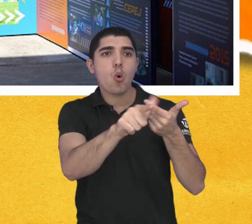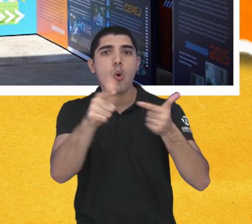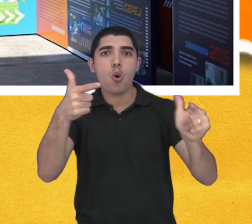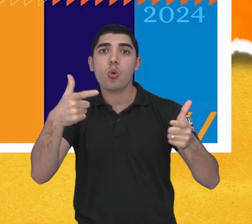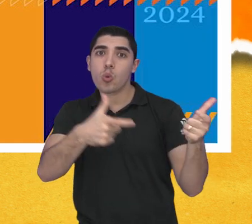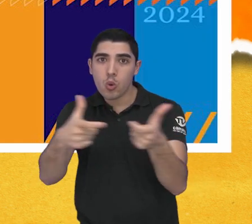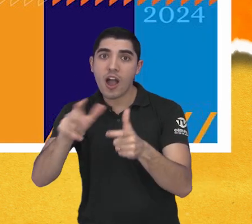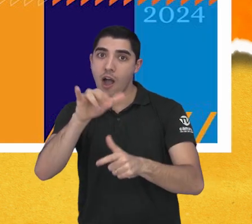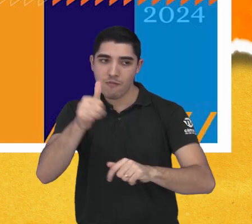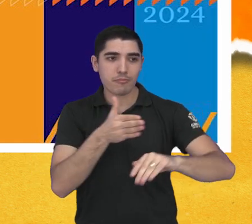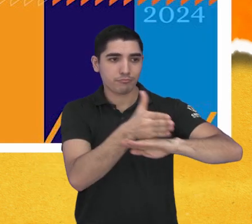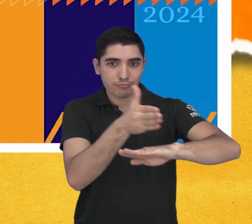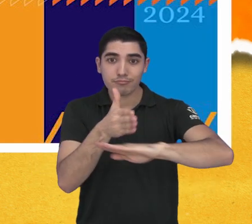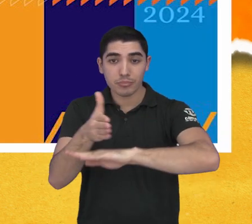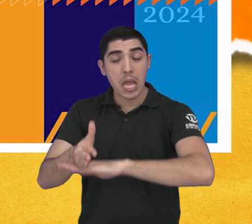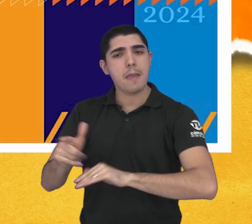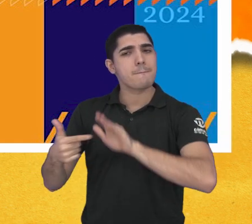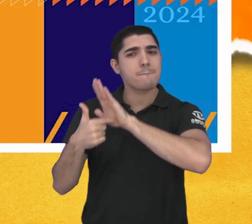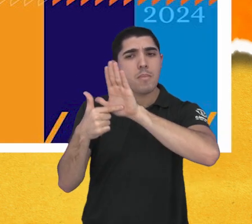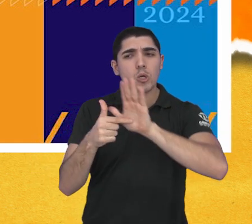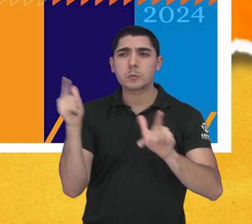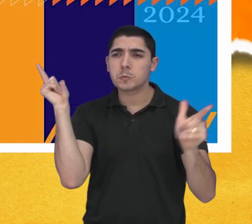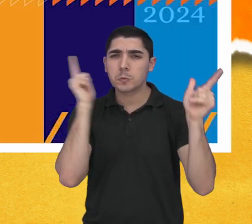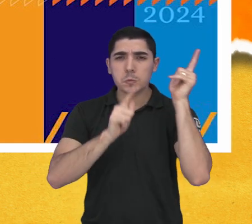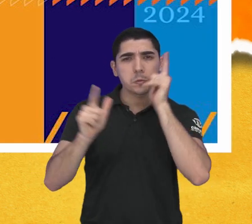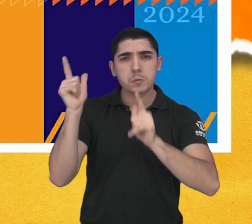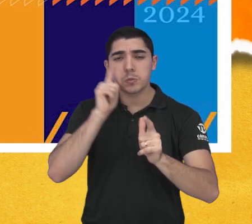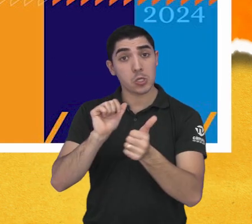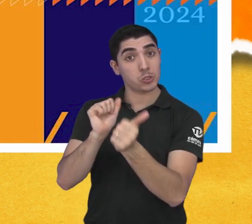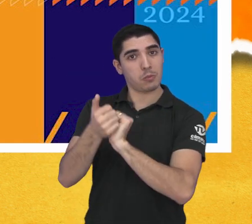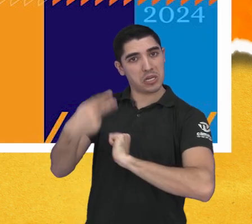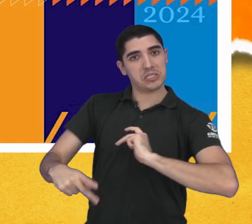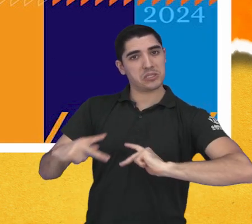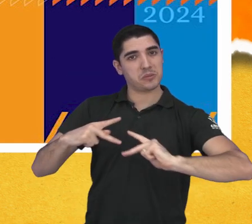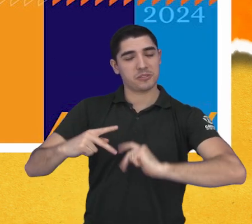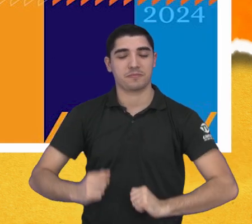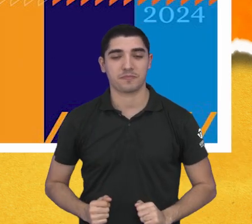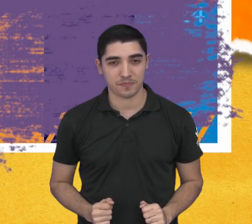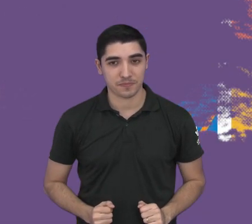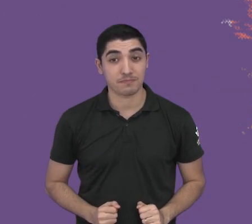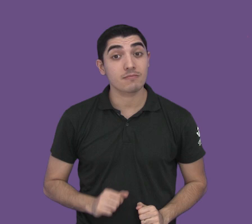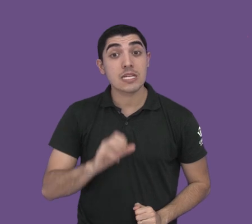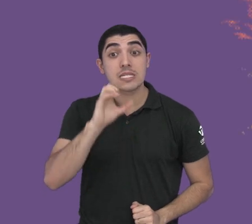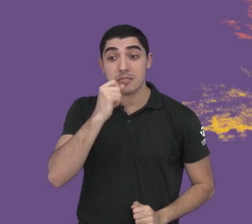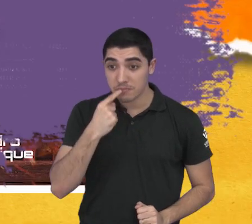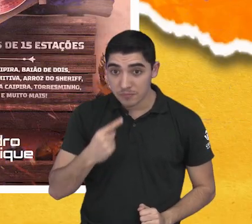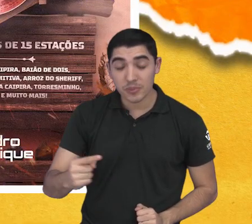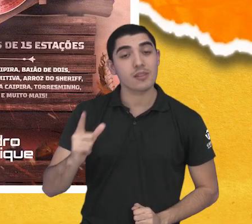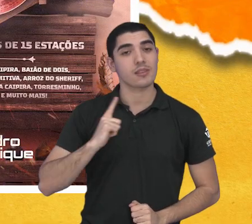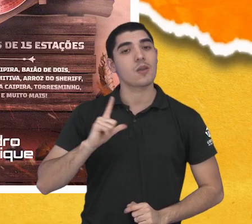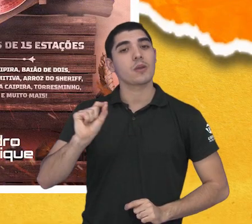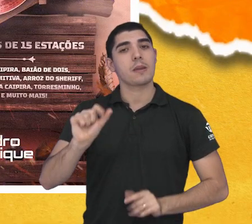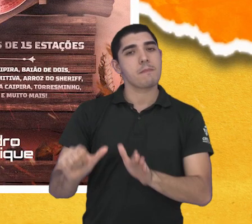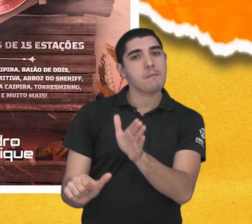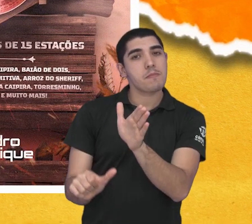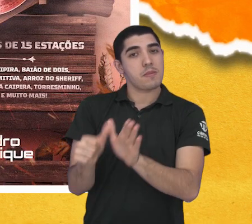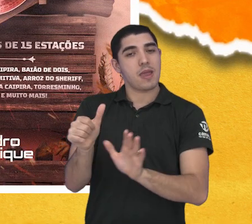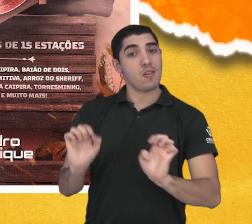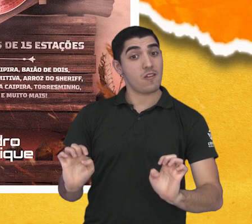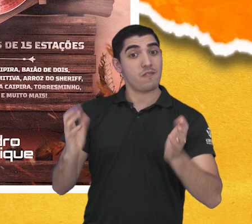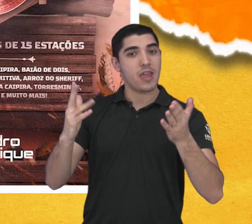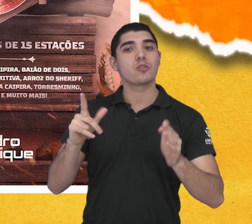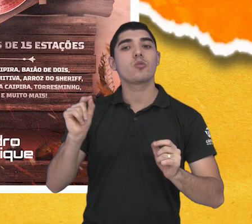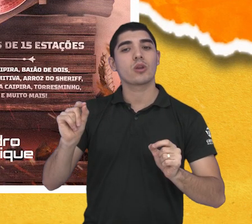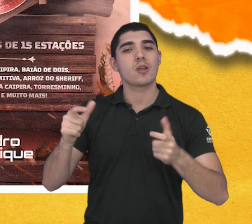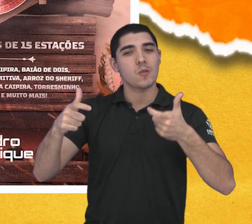espaços municipais ao longo do ano, reúne as grandes conquistas e os expoentes do esporte na cidade. Neste sábado, acontece a